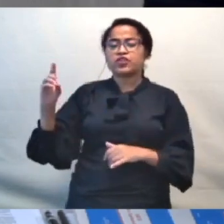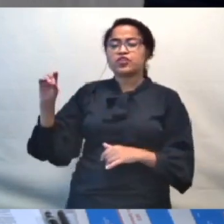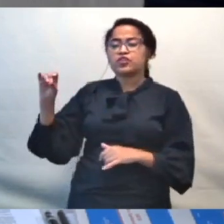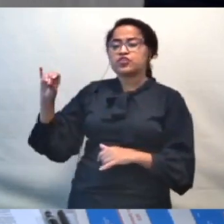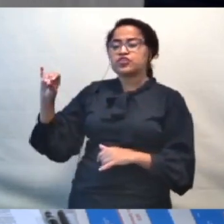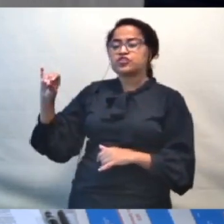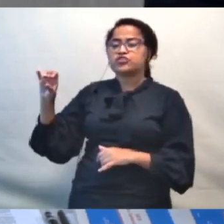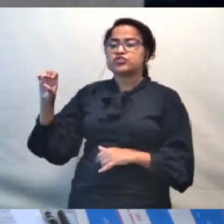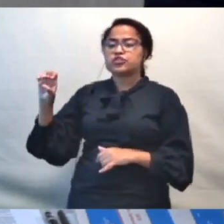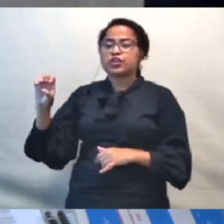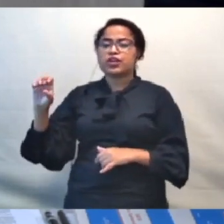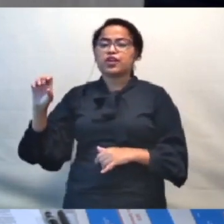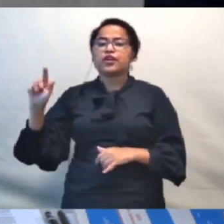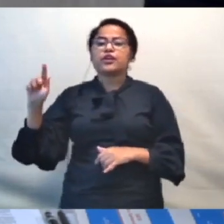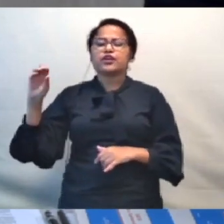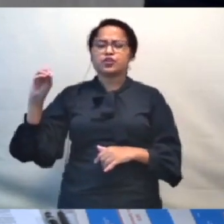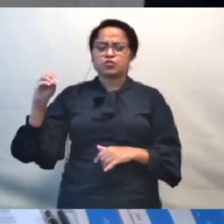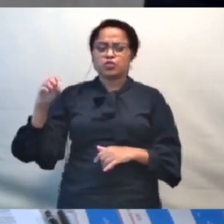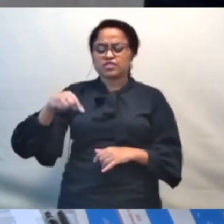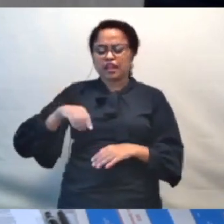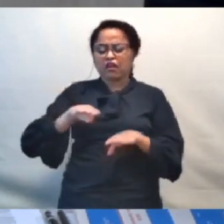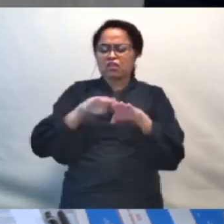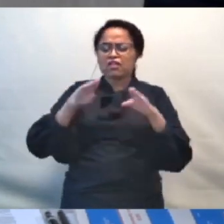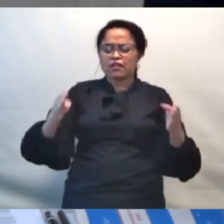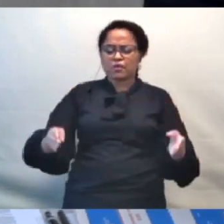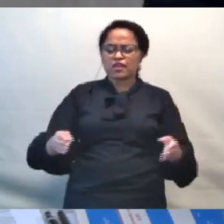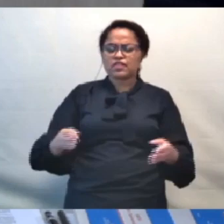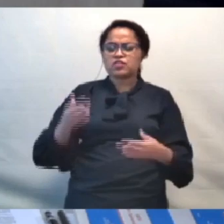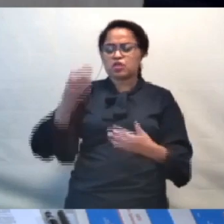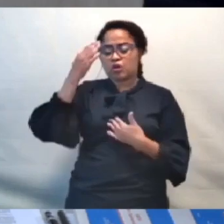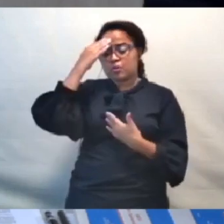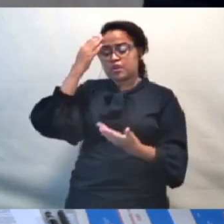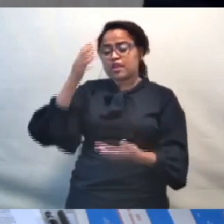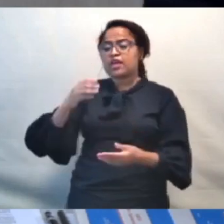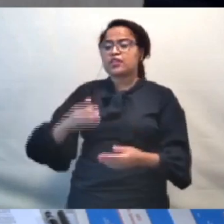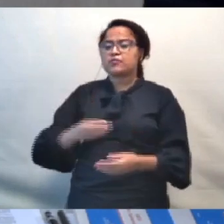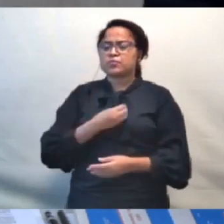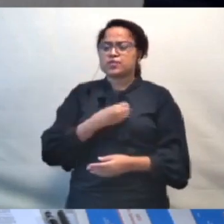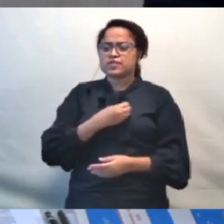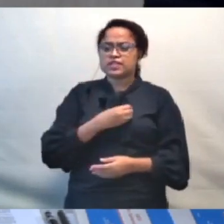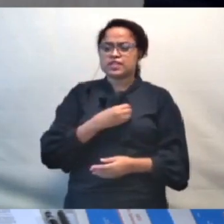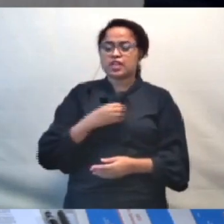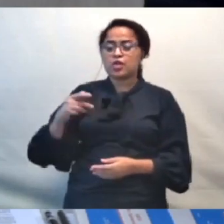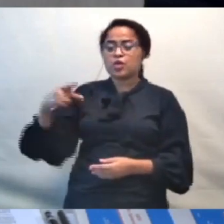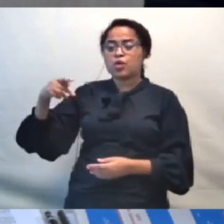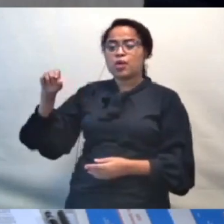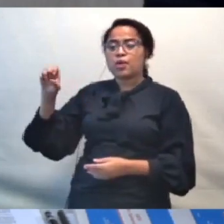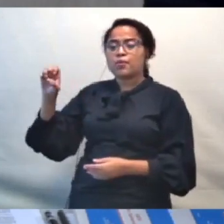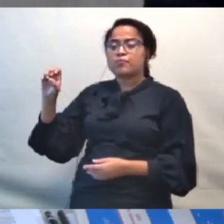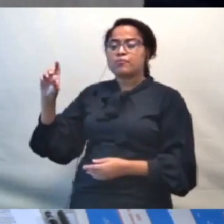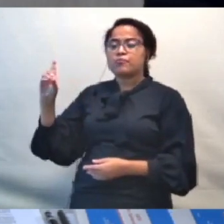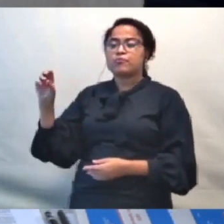aqui na mesa. Obrigado pela presença. O Pedro Ivo, né, nosso diretor de planejamento, está online.